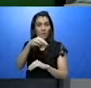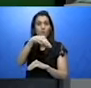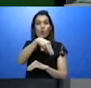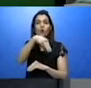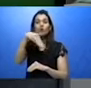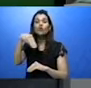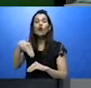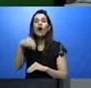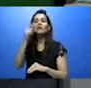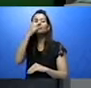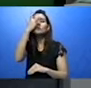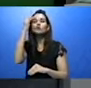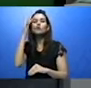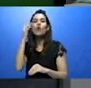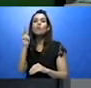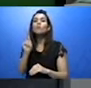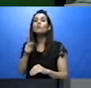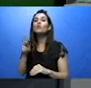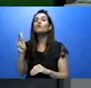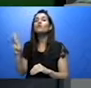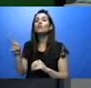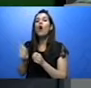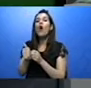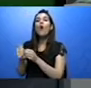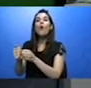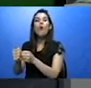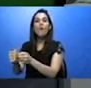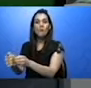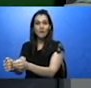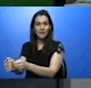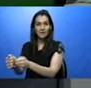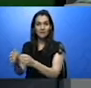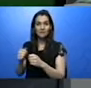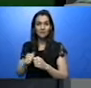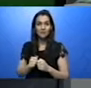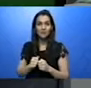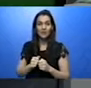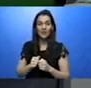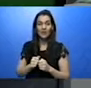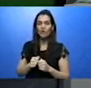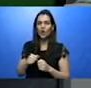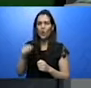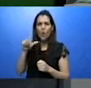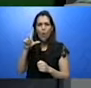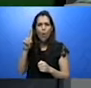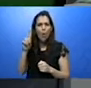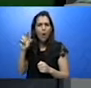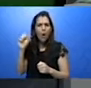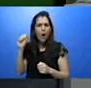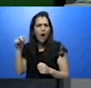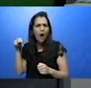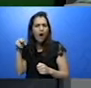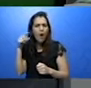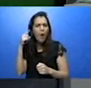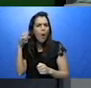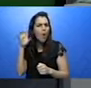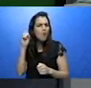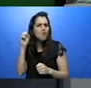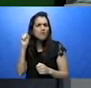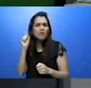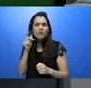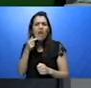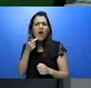os professores e as pessoas que os acompanham, tá? Então, Luan e sua turma ouviram atentamente os monitores